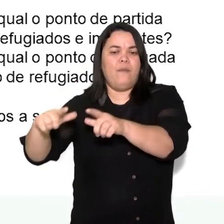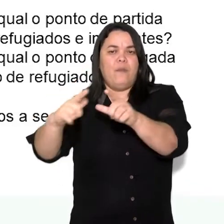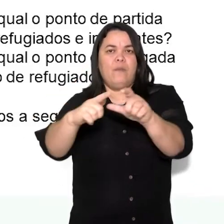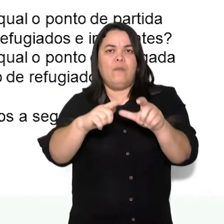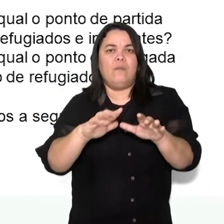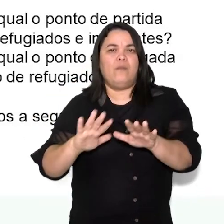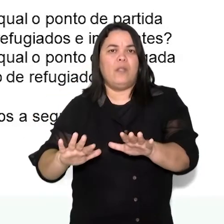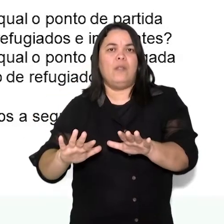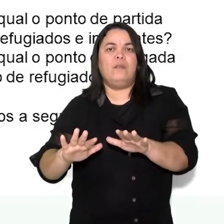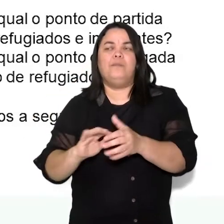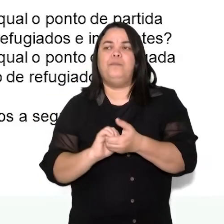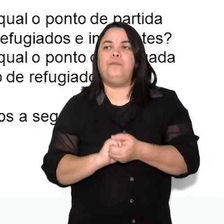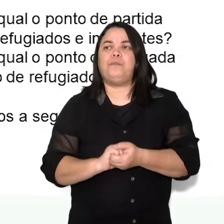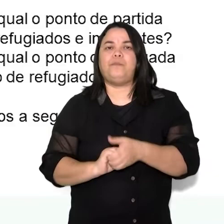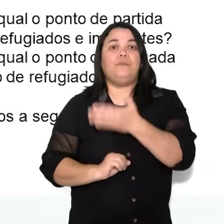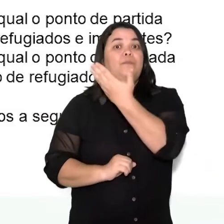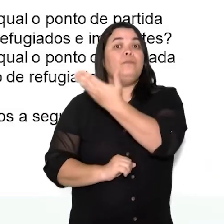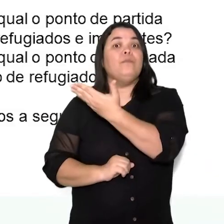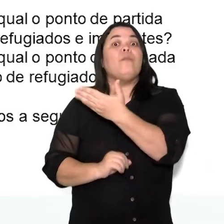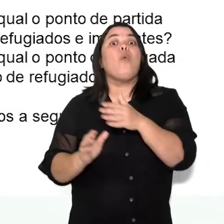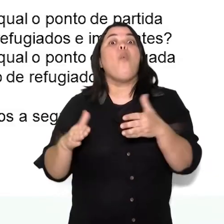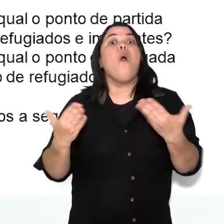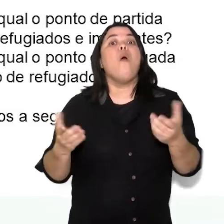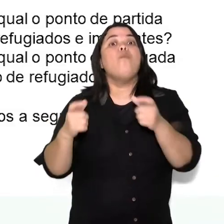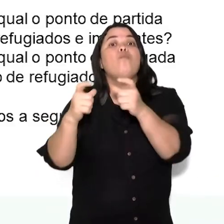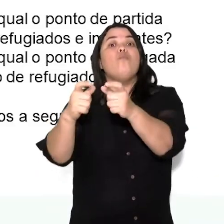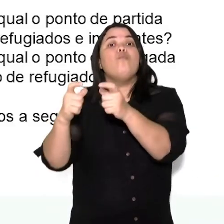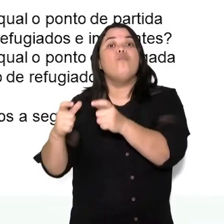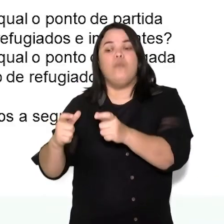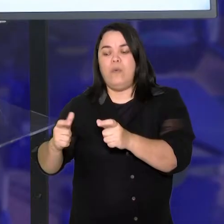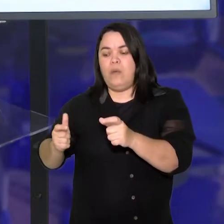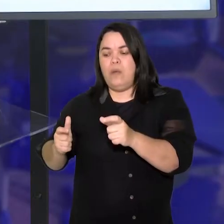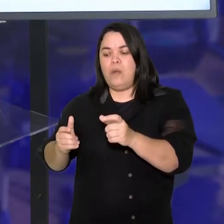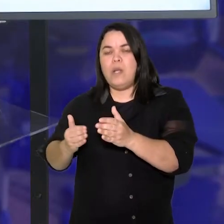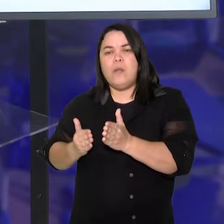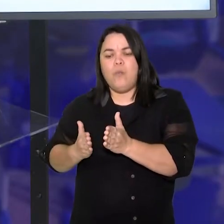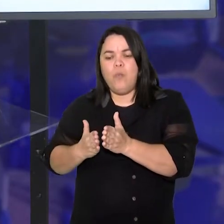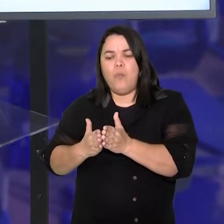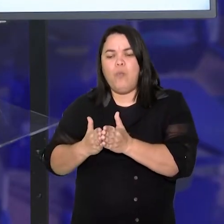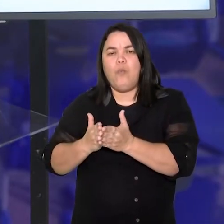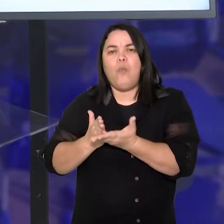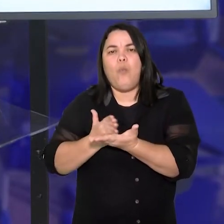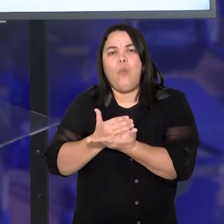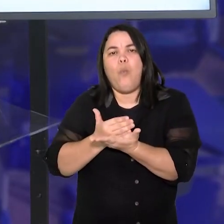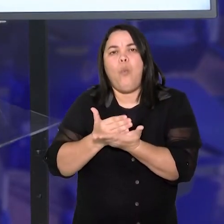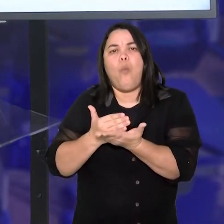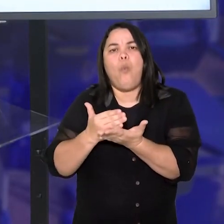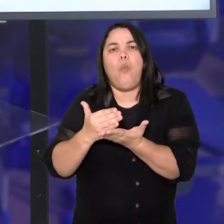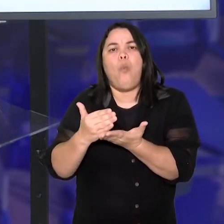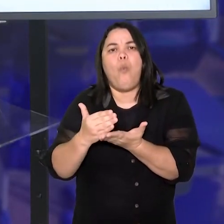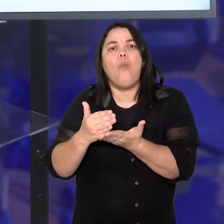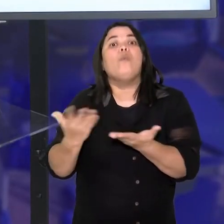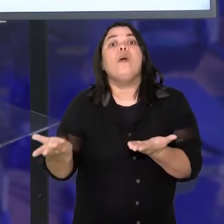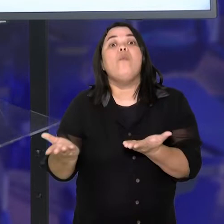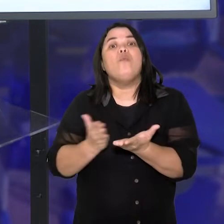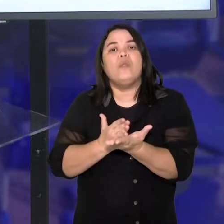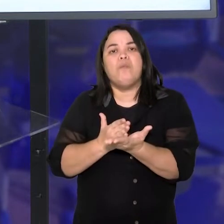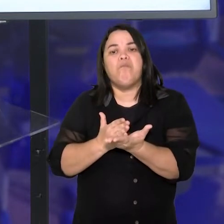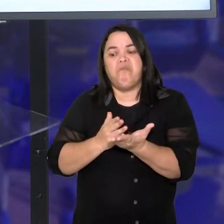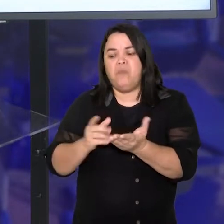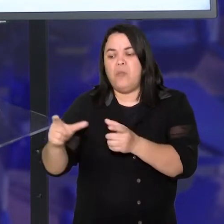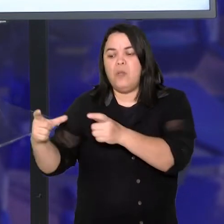A. No mapa acima, quais os pontos de partida desse grupo de refugiados? Quais os pontos de partida? De onde é que eles